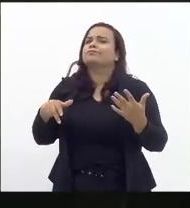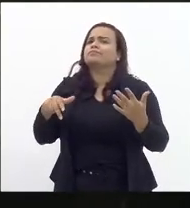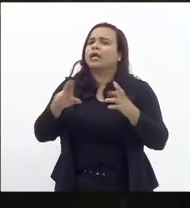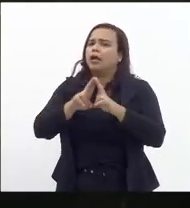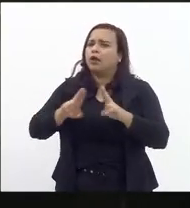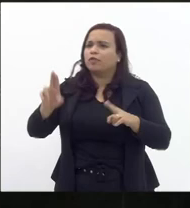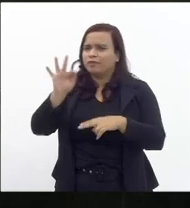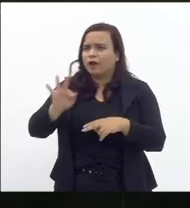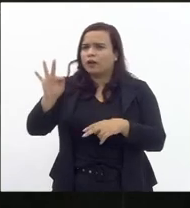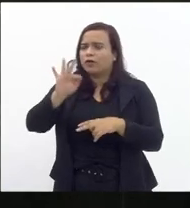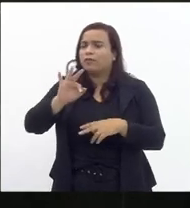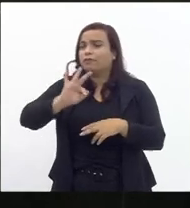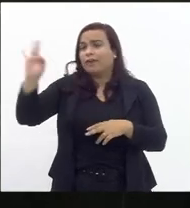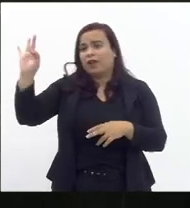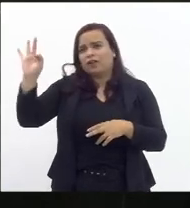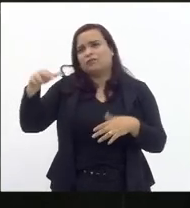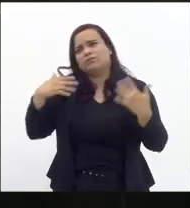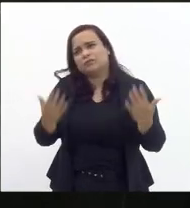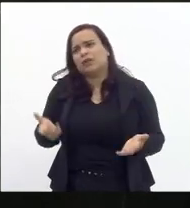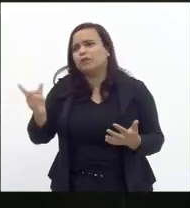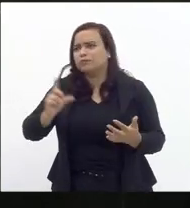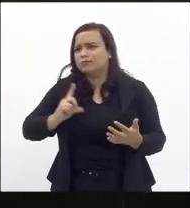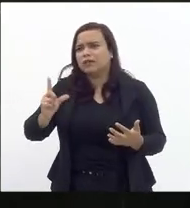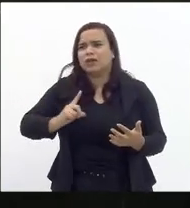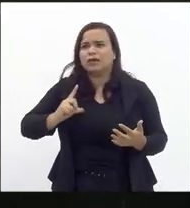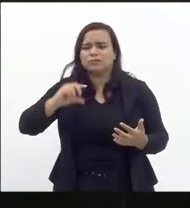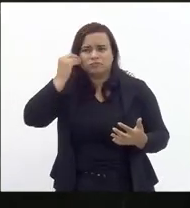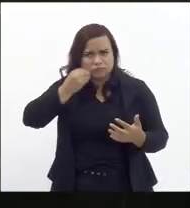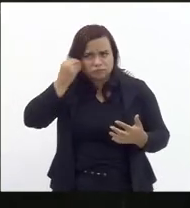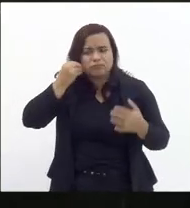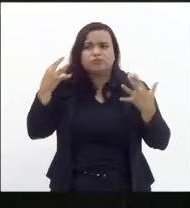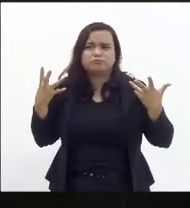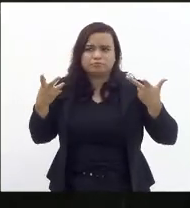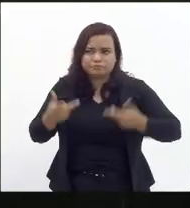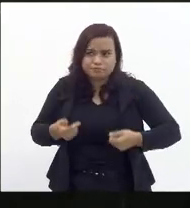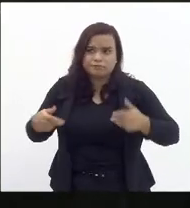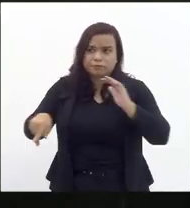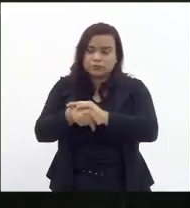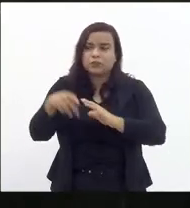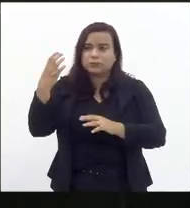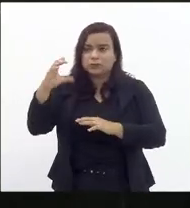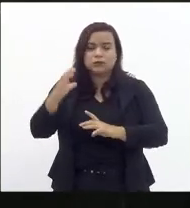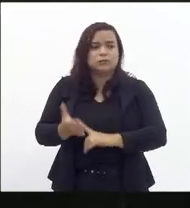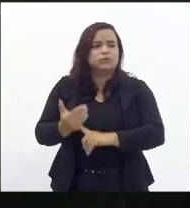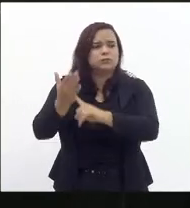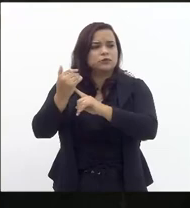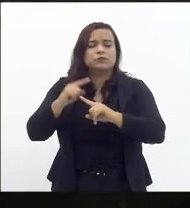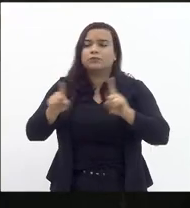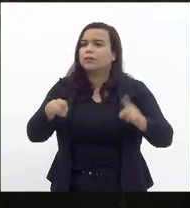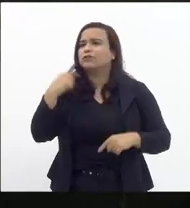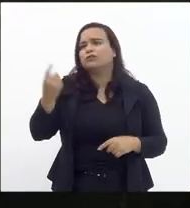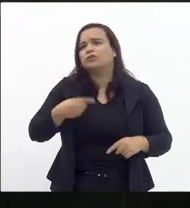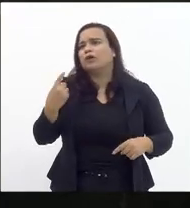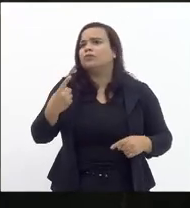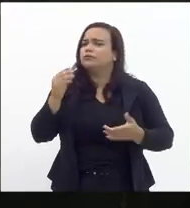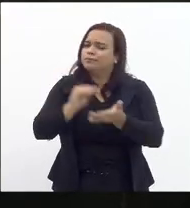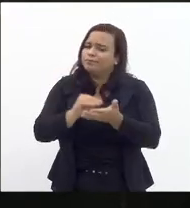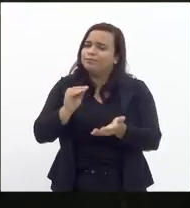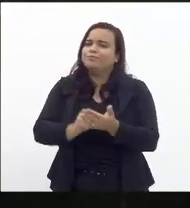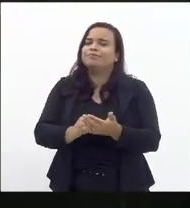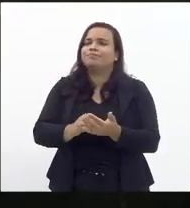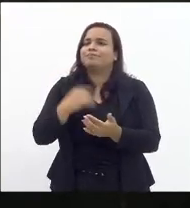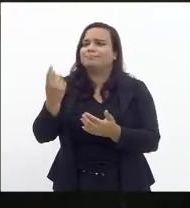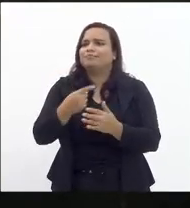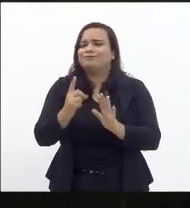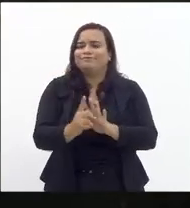federais. Então, nós devemos ser a vanguarda da ciência e tecnologia, e ainda não somos, mas acredito